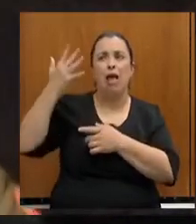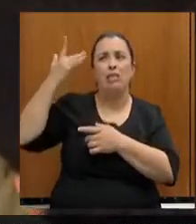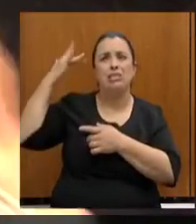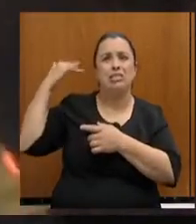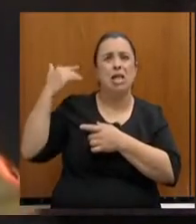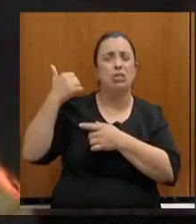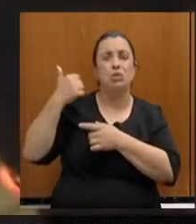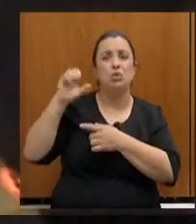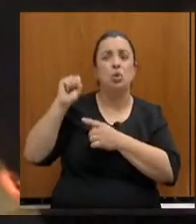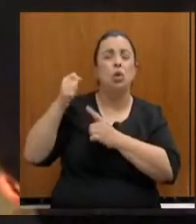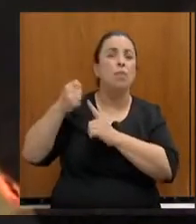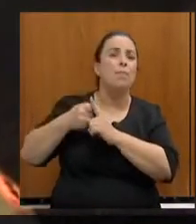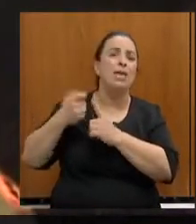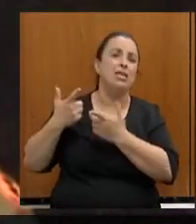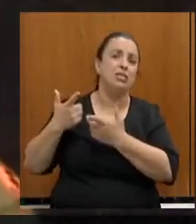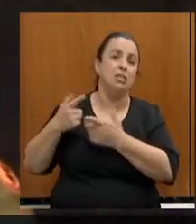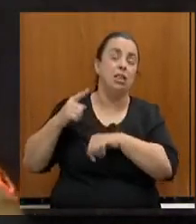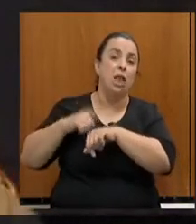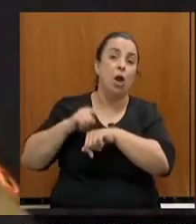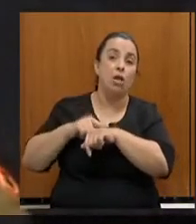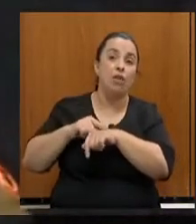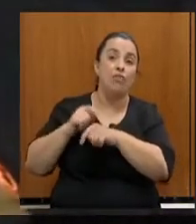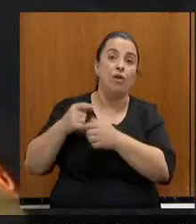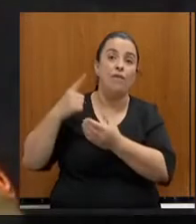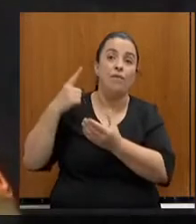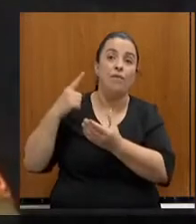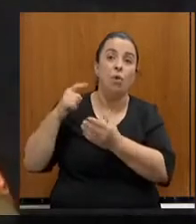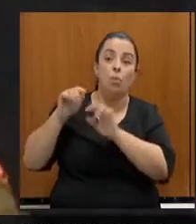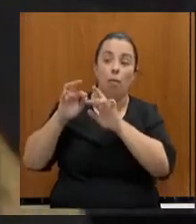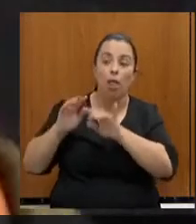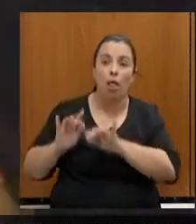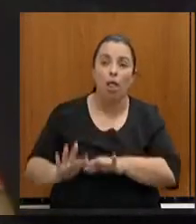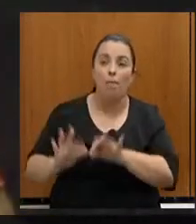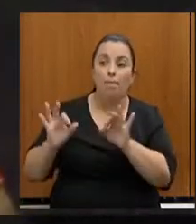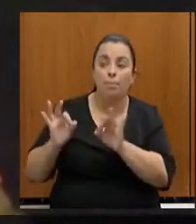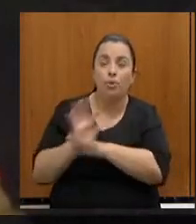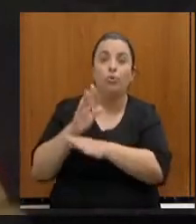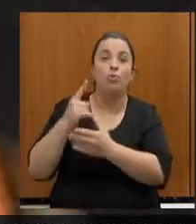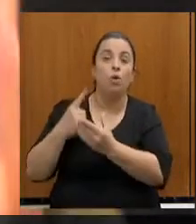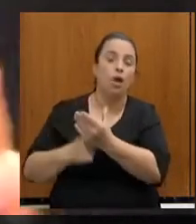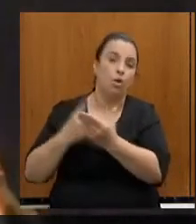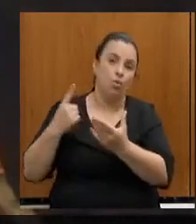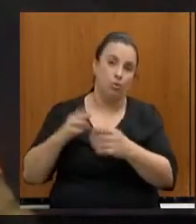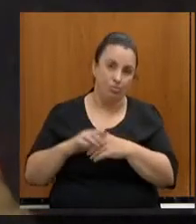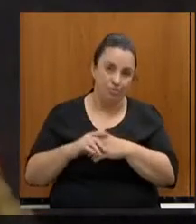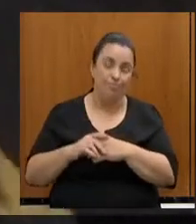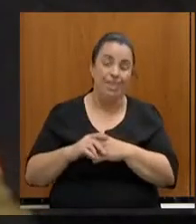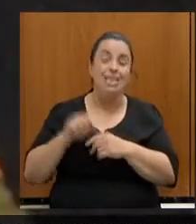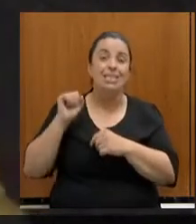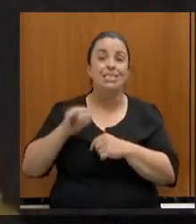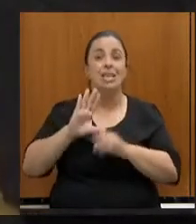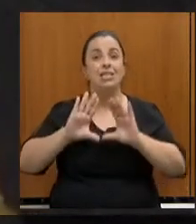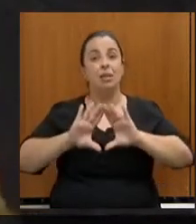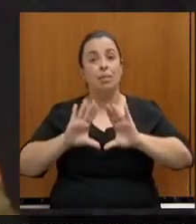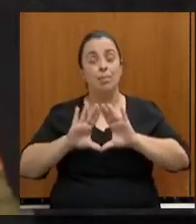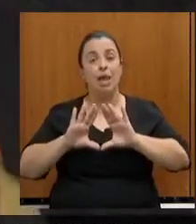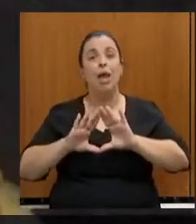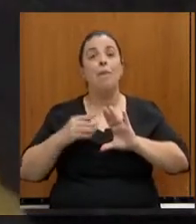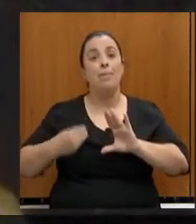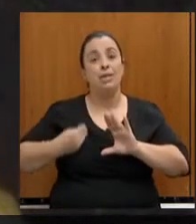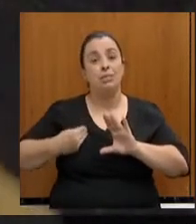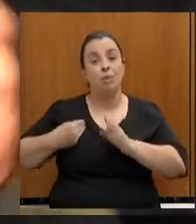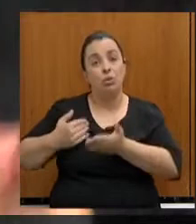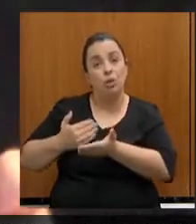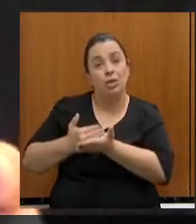construção deste acordo com como se tivesse os participado de um início no início essa cor teria sido